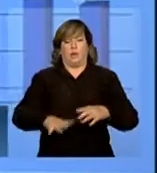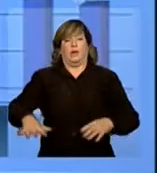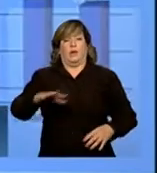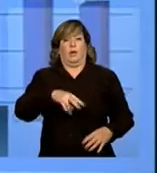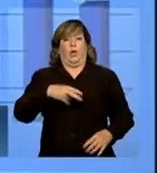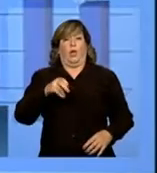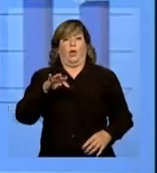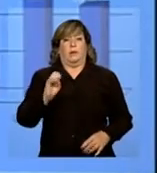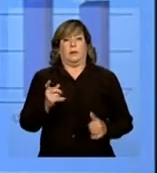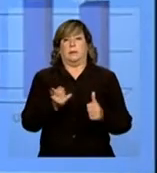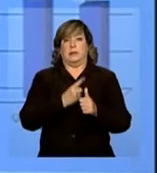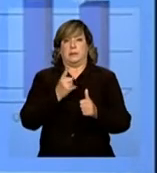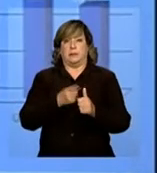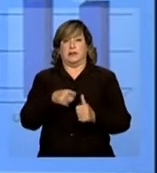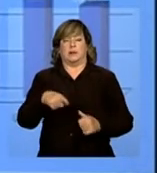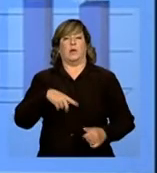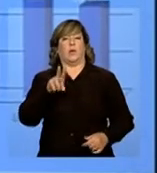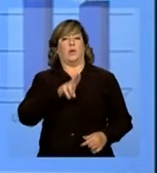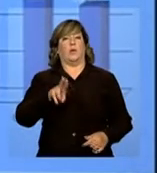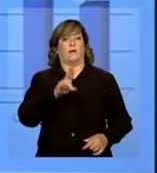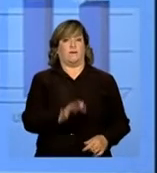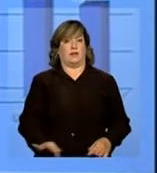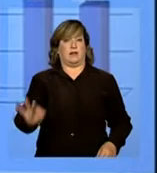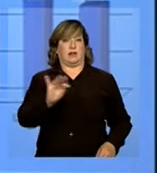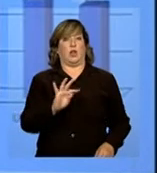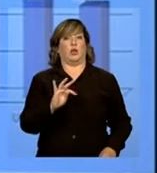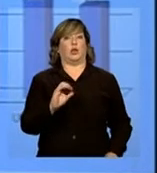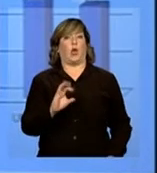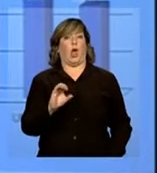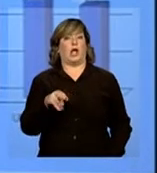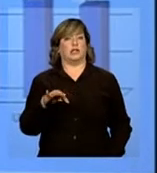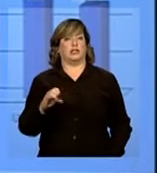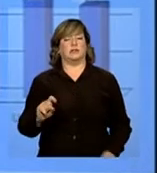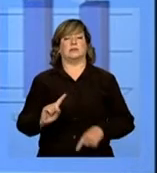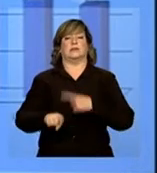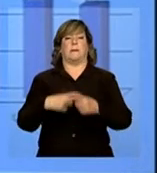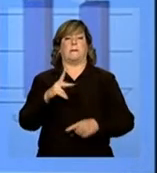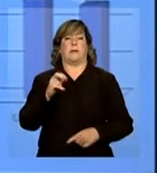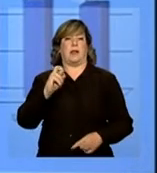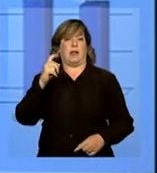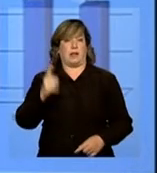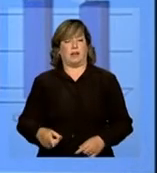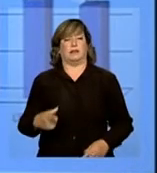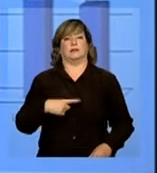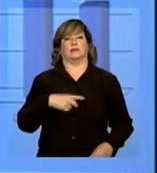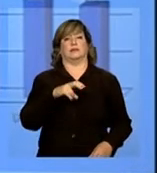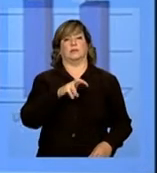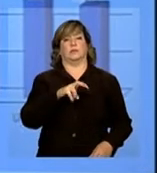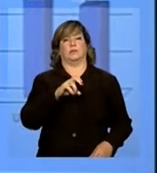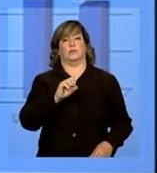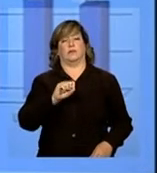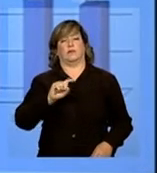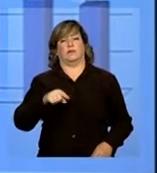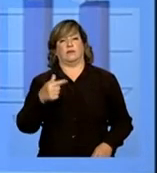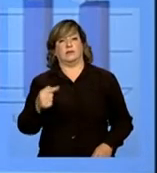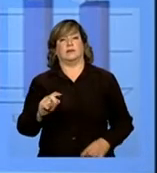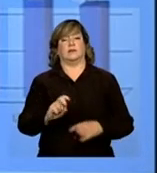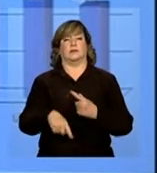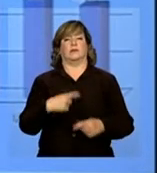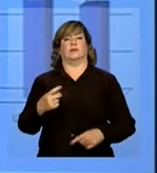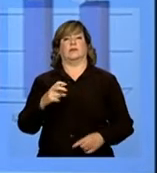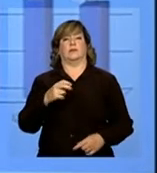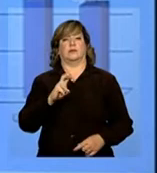primeiro a Universidade Federal do Tocantins depois parar 58 do processo criativo a 5:00